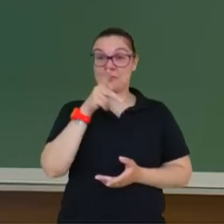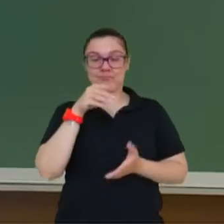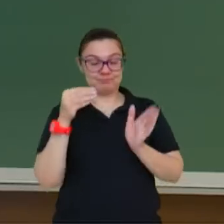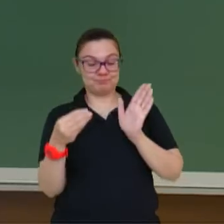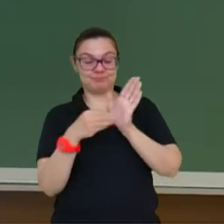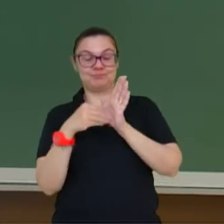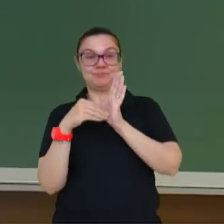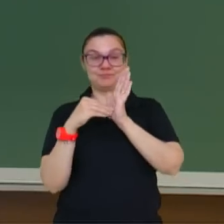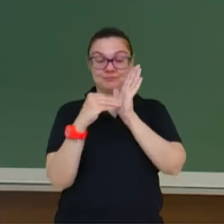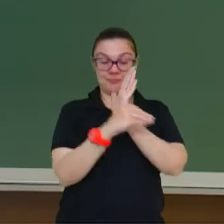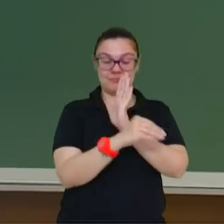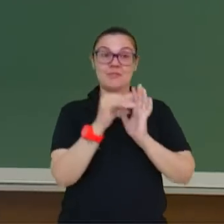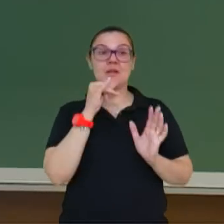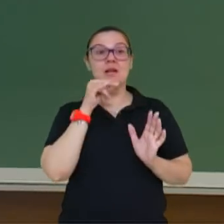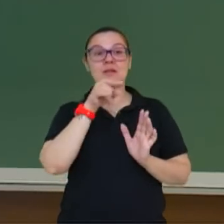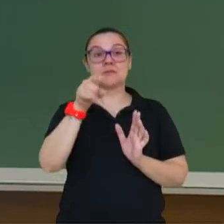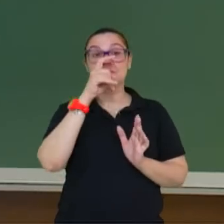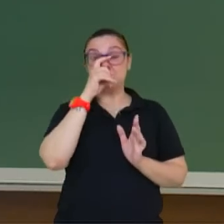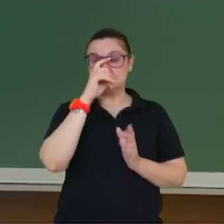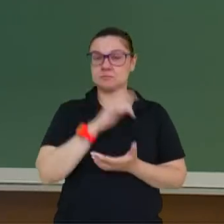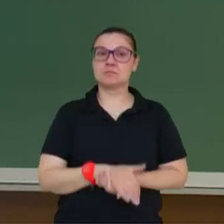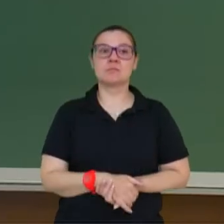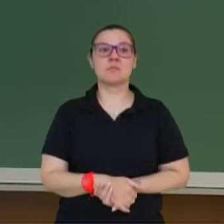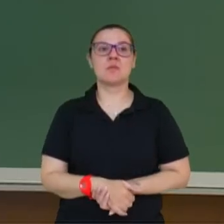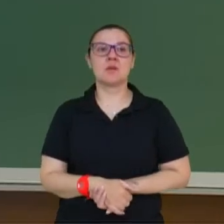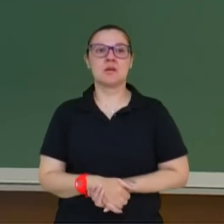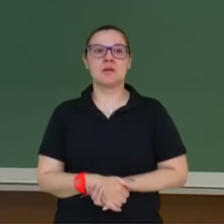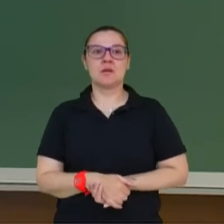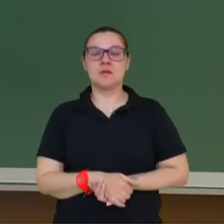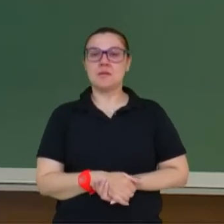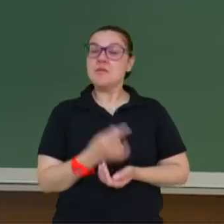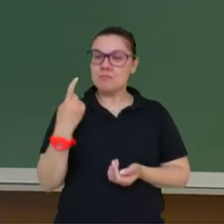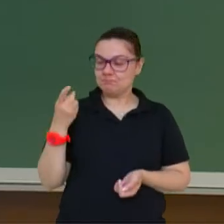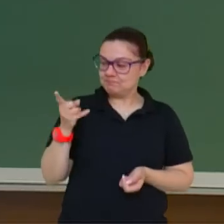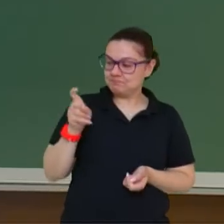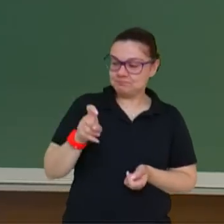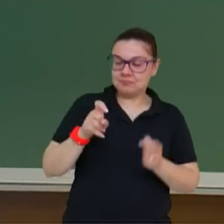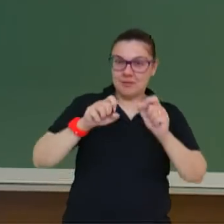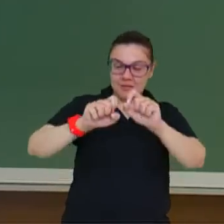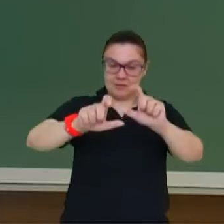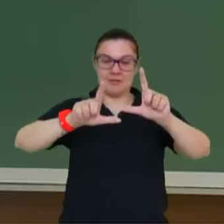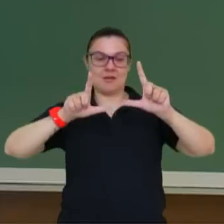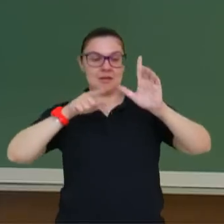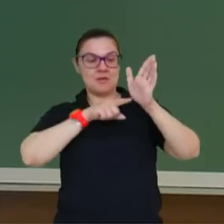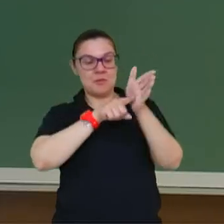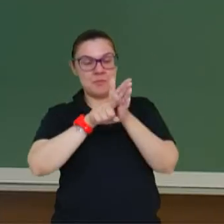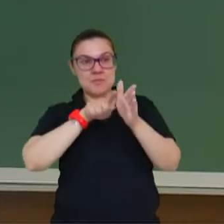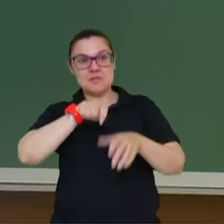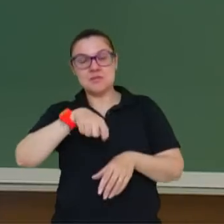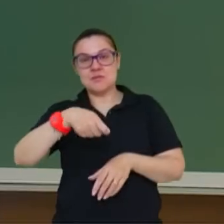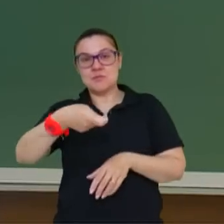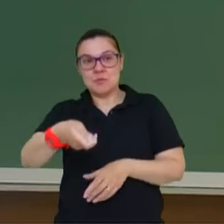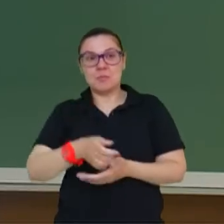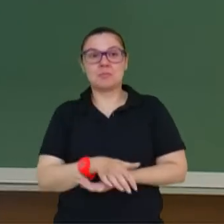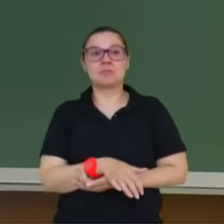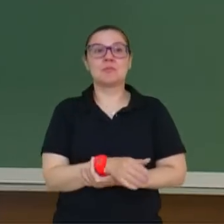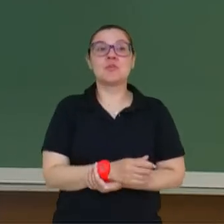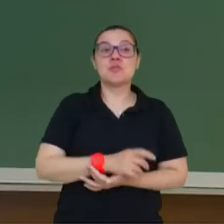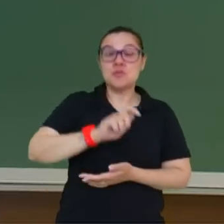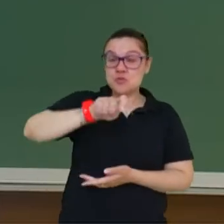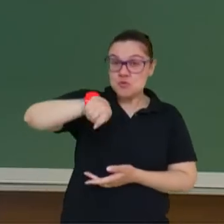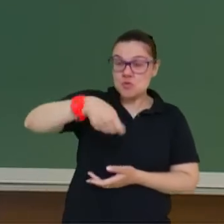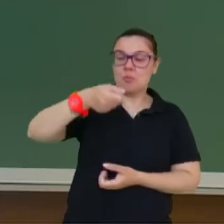colocou esse exemplo que você pode ir lá, clicar ali e você pode buscar a informação que está ali, que vai